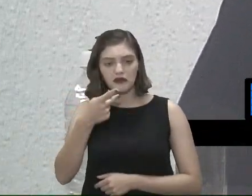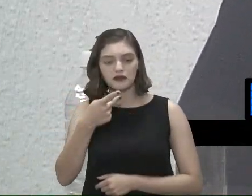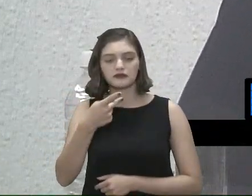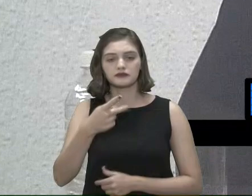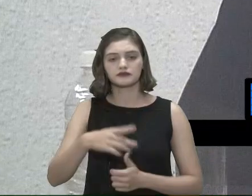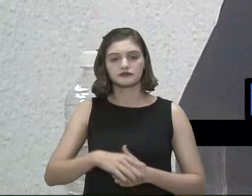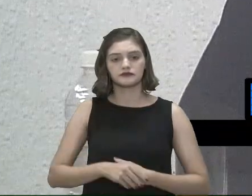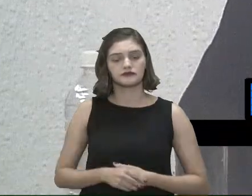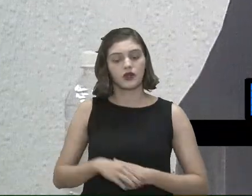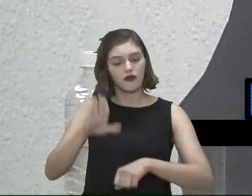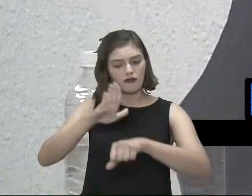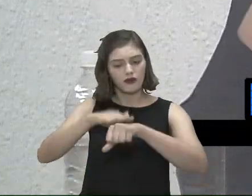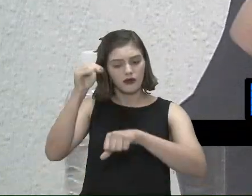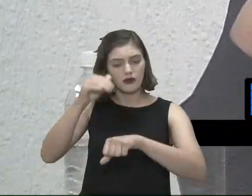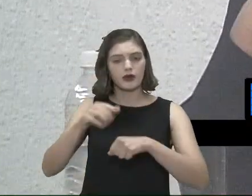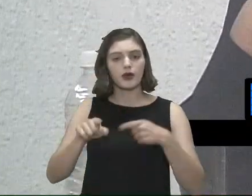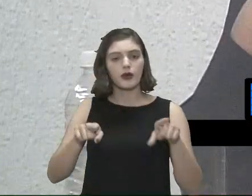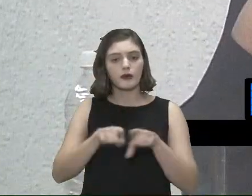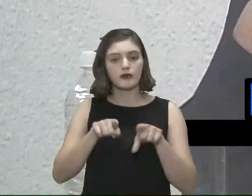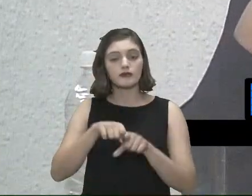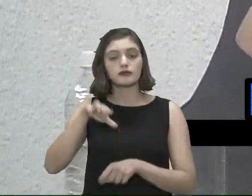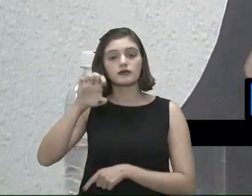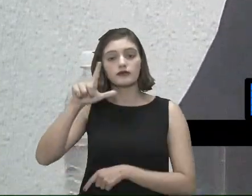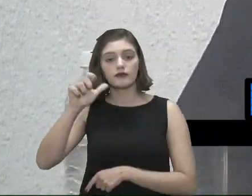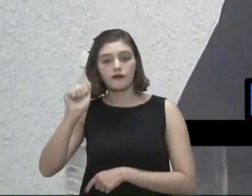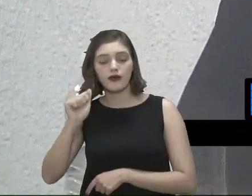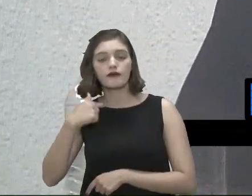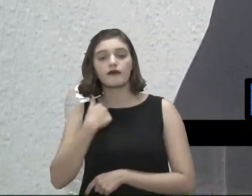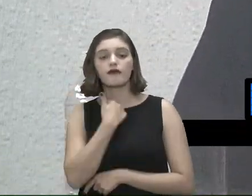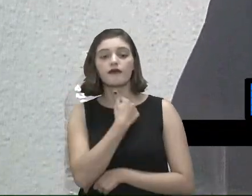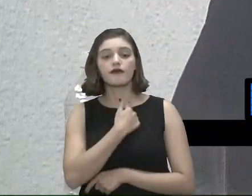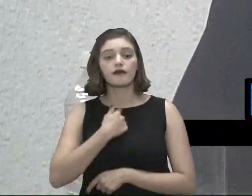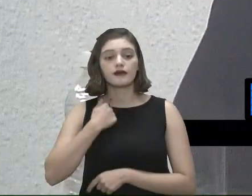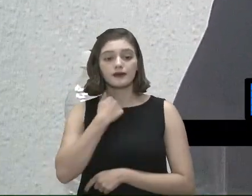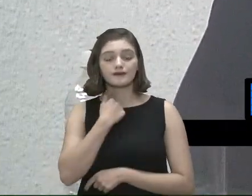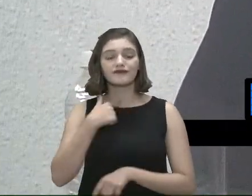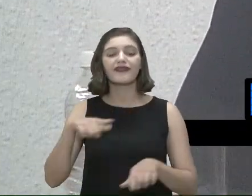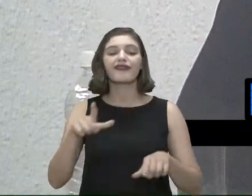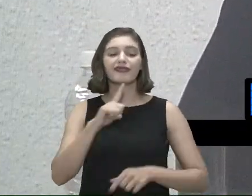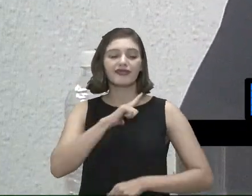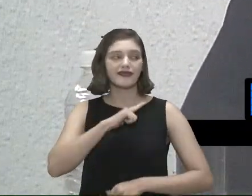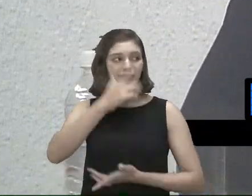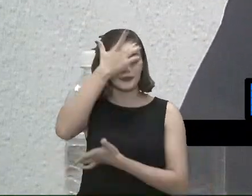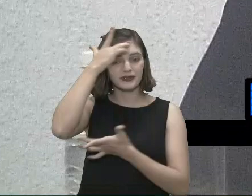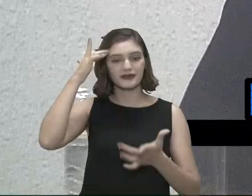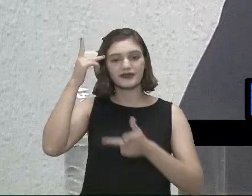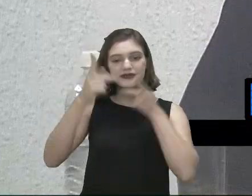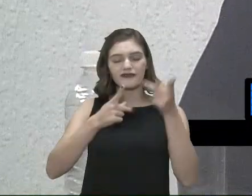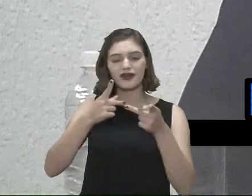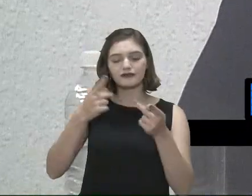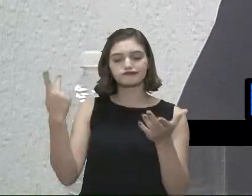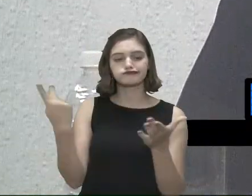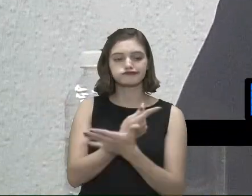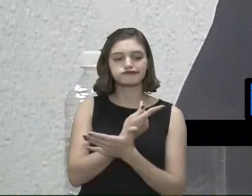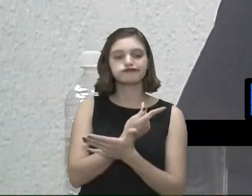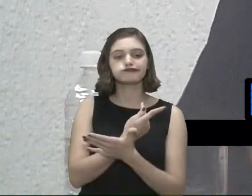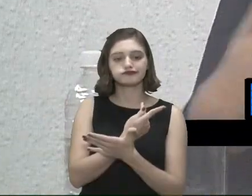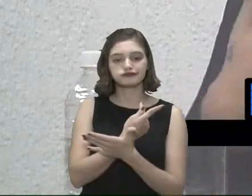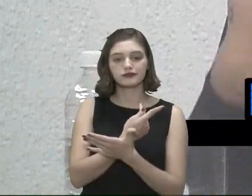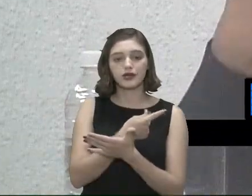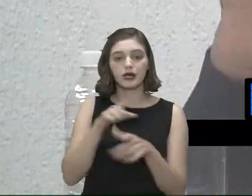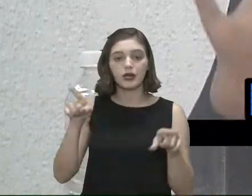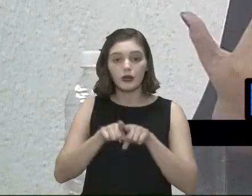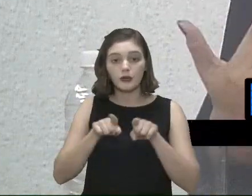chamada. Mesmo com ela gigante no pescoço, ainda há pessoas que insistem em errar os meus pronomes. Mesmo eu